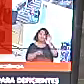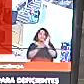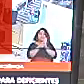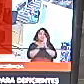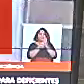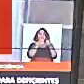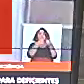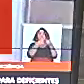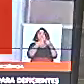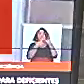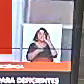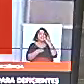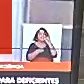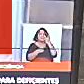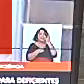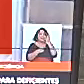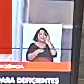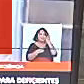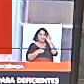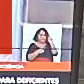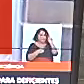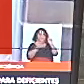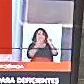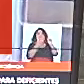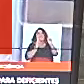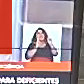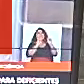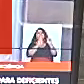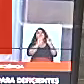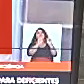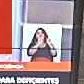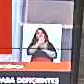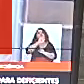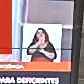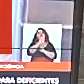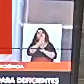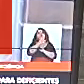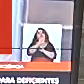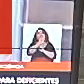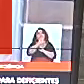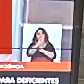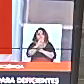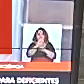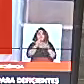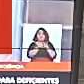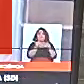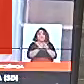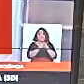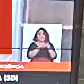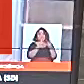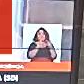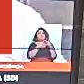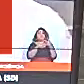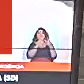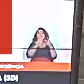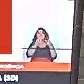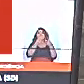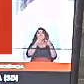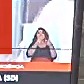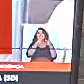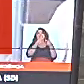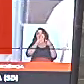Cadê Juliano? Obrigado, presente Juliano Heitor. E os conselheiros do CONDEF de Lavras, Vanderlei e